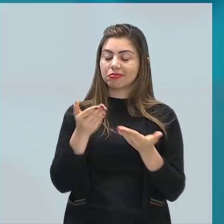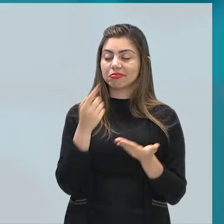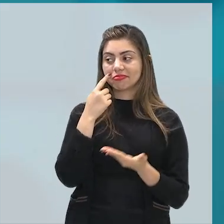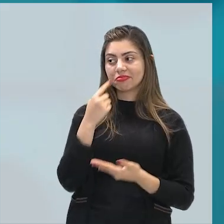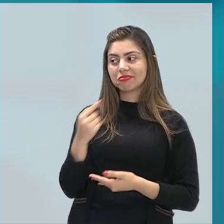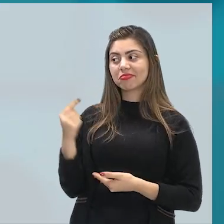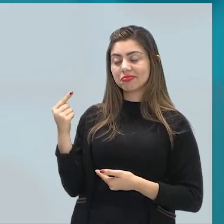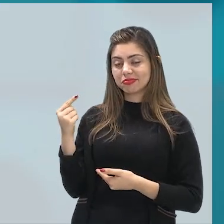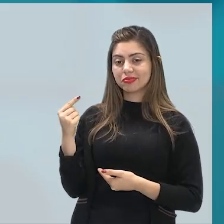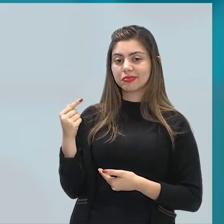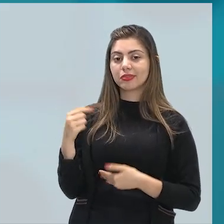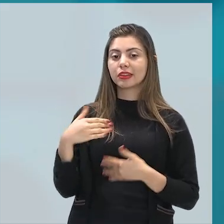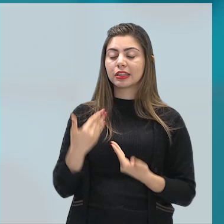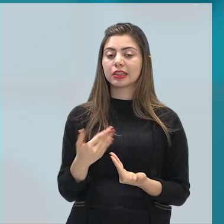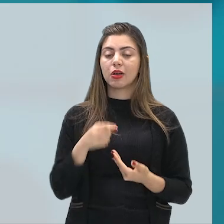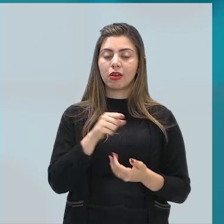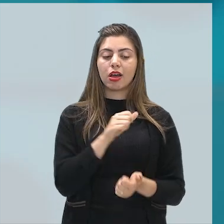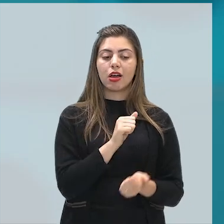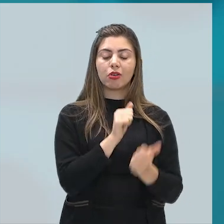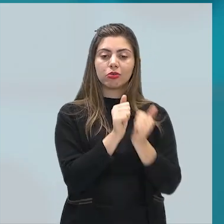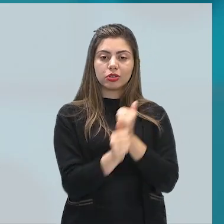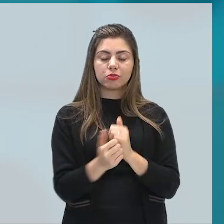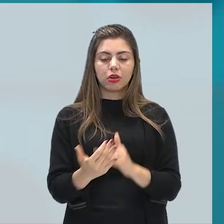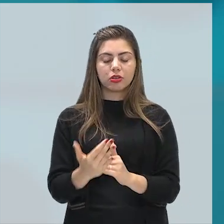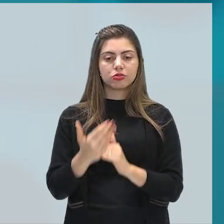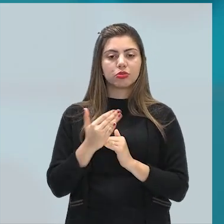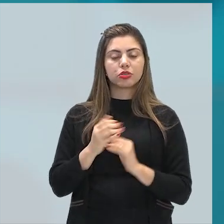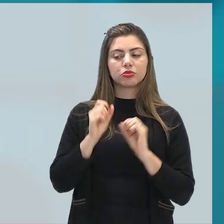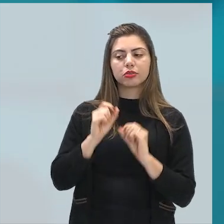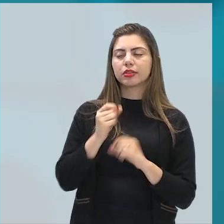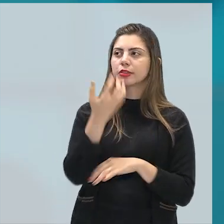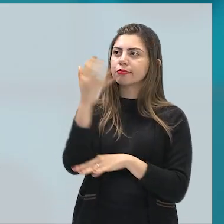ver, além do benefício de você estar em contato com a